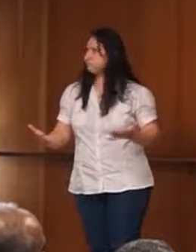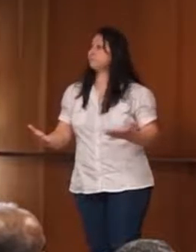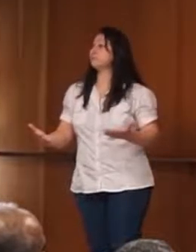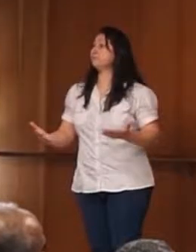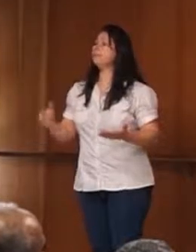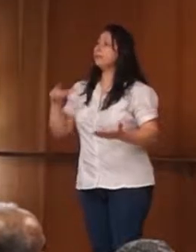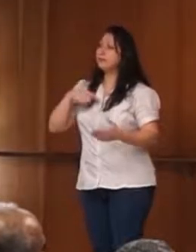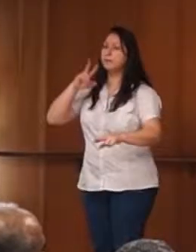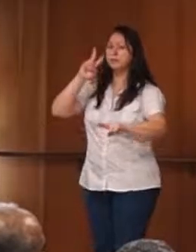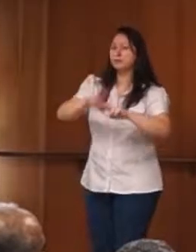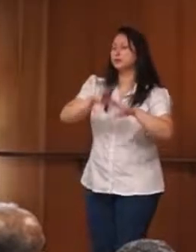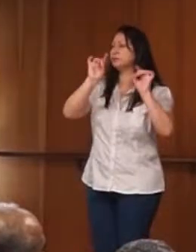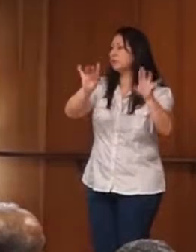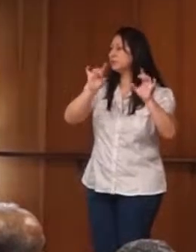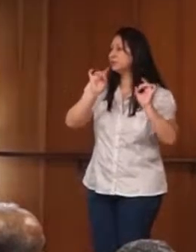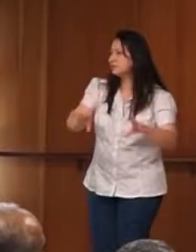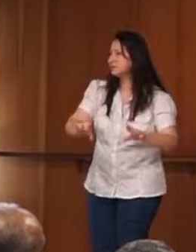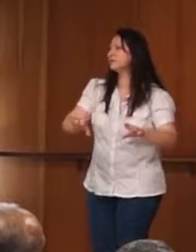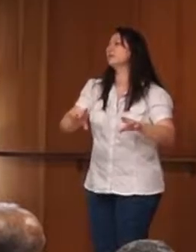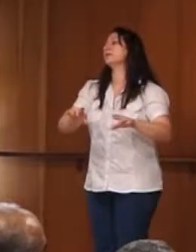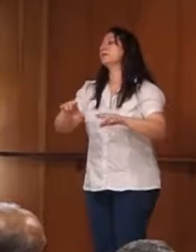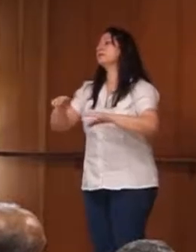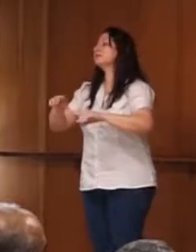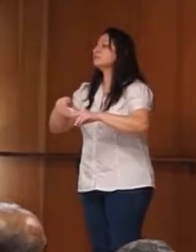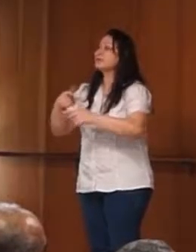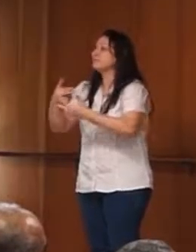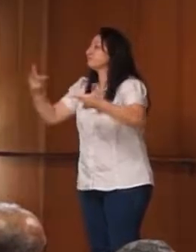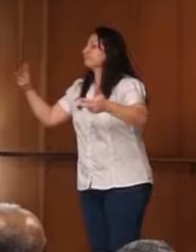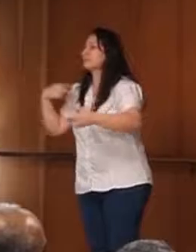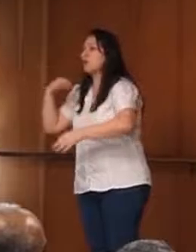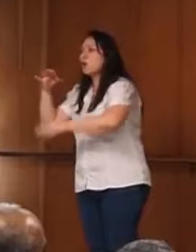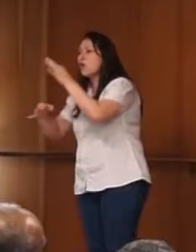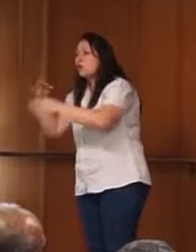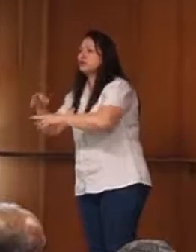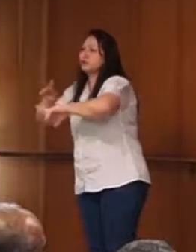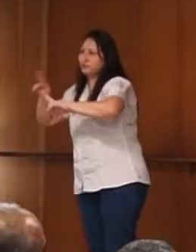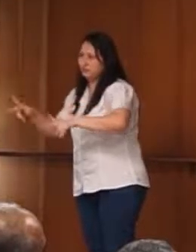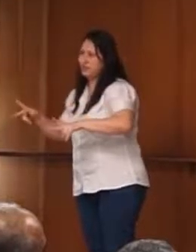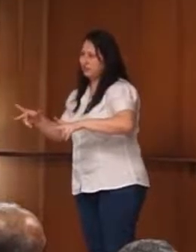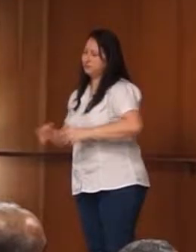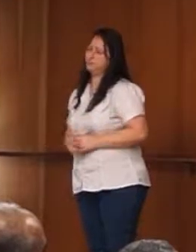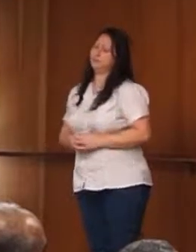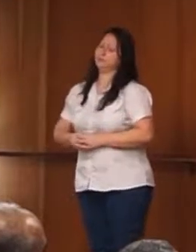tem prisões especiais desiguais, etc. E isso gerou